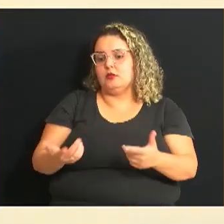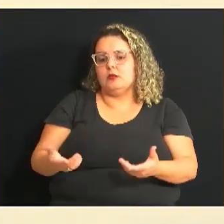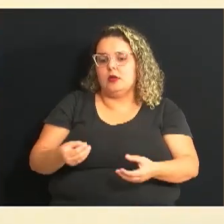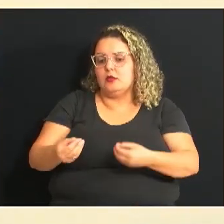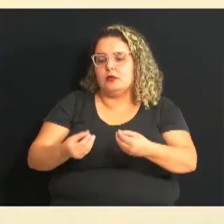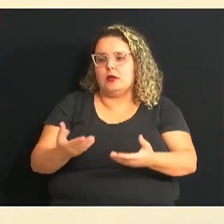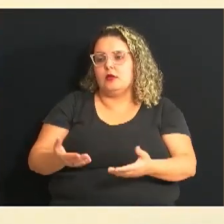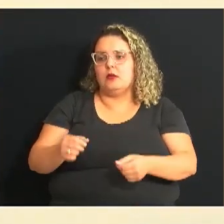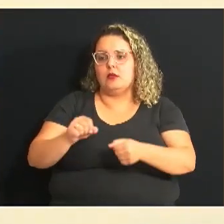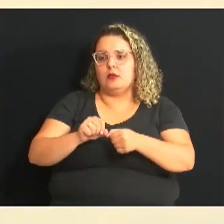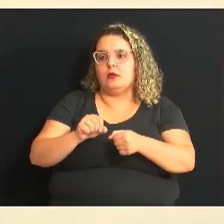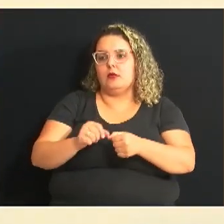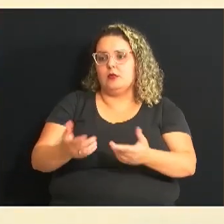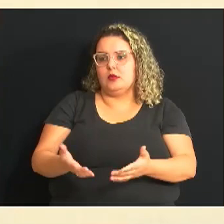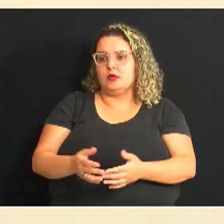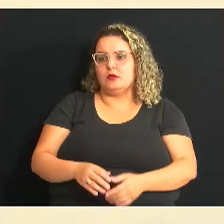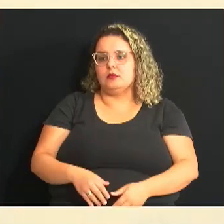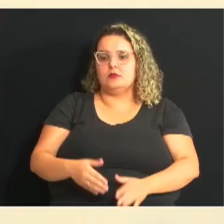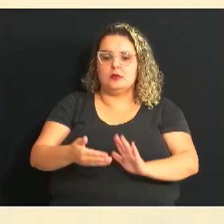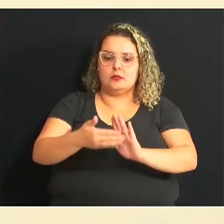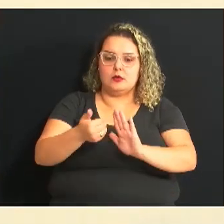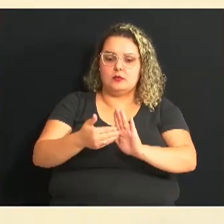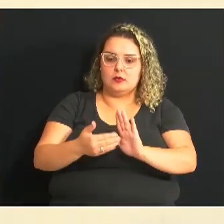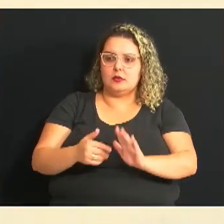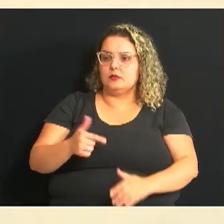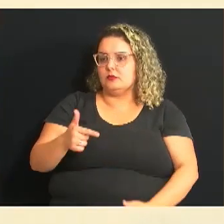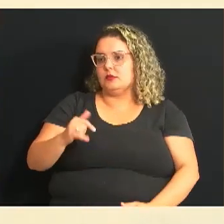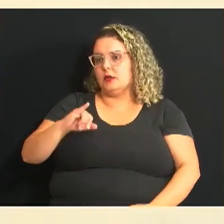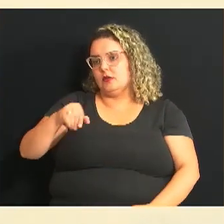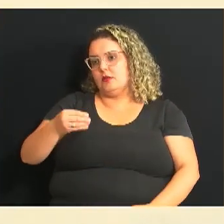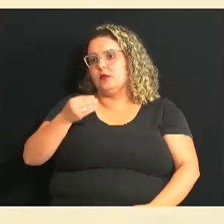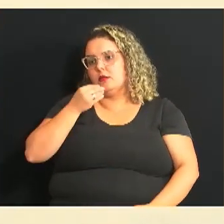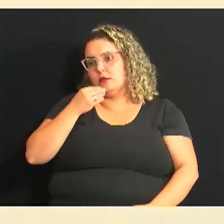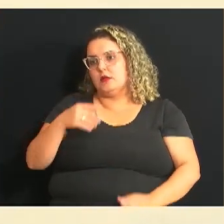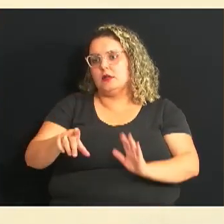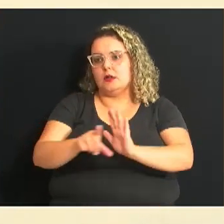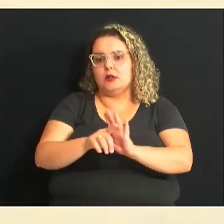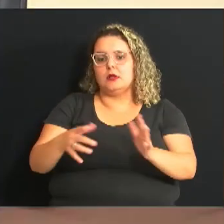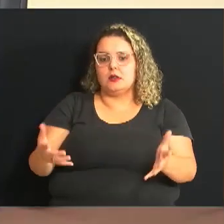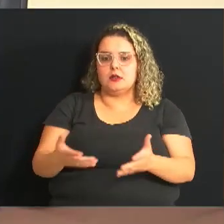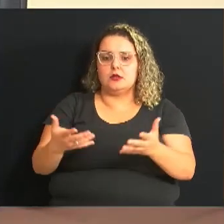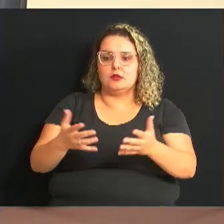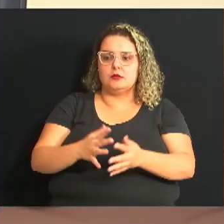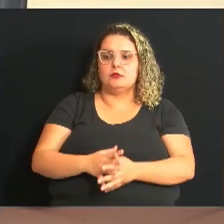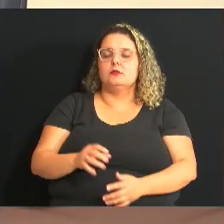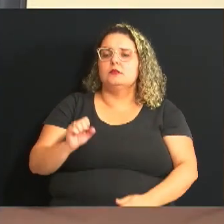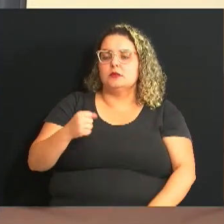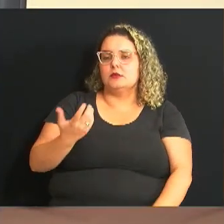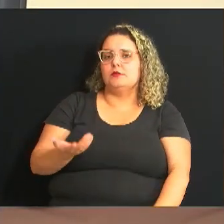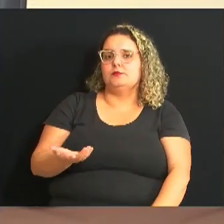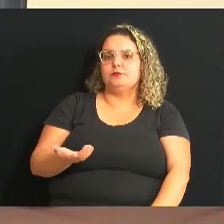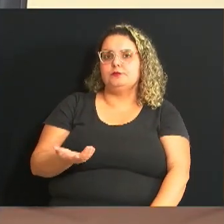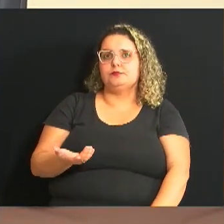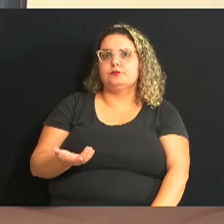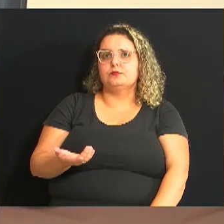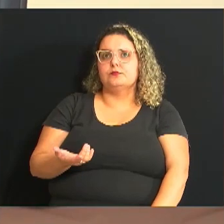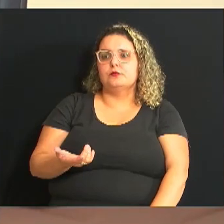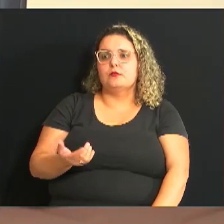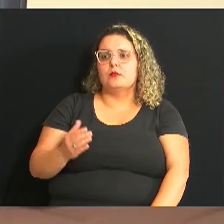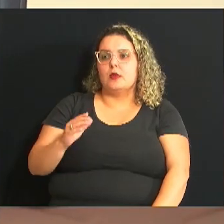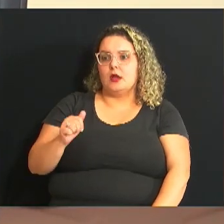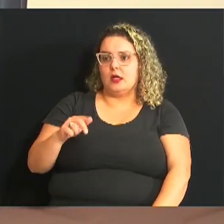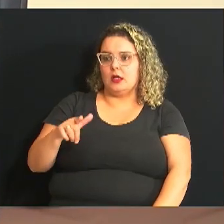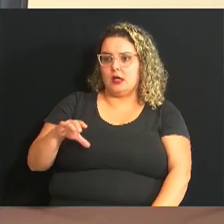fazer esse abatimento, não tem como aproveitar essa lei de incentivo. Sim. Agora, inclusive, tanto a Carla quanto o